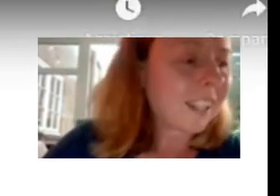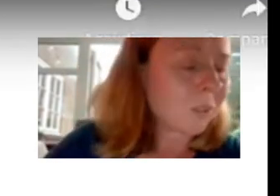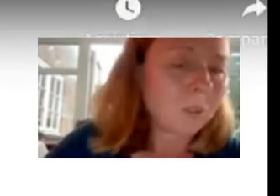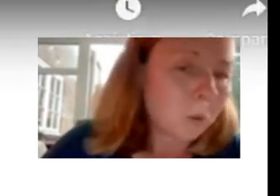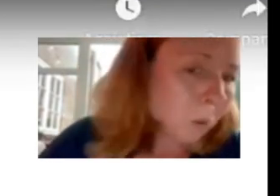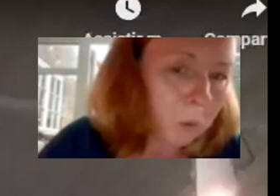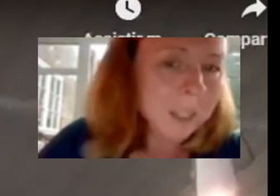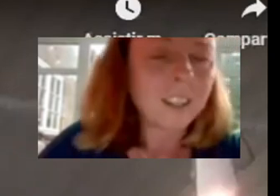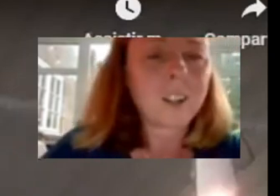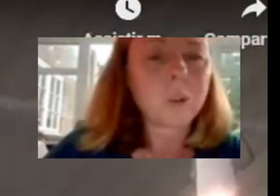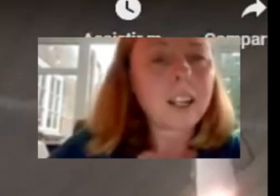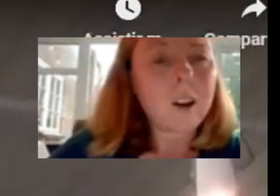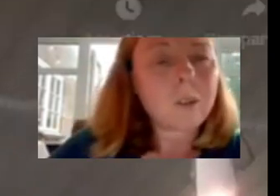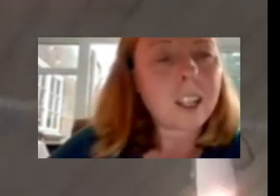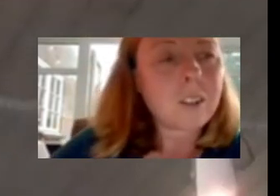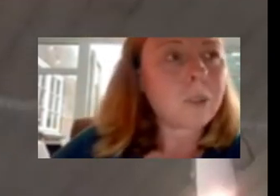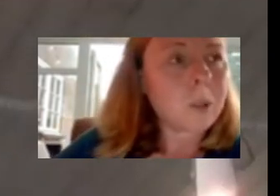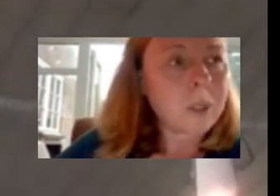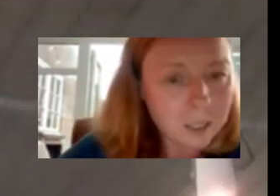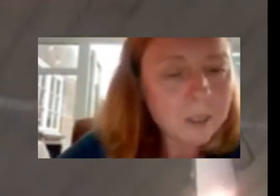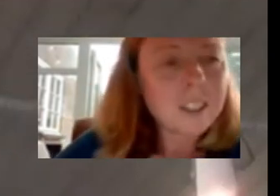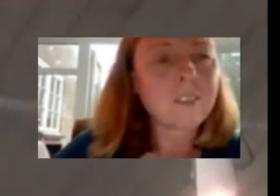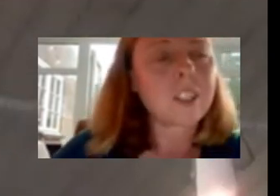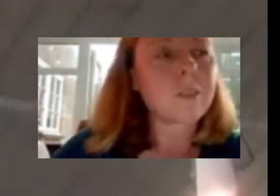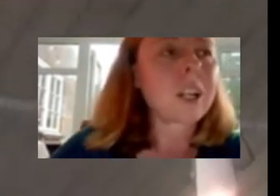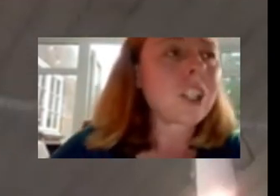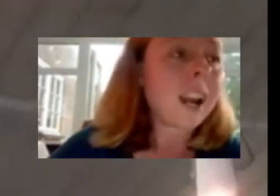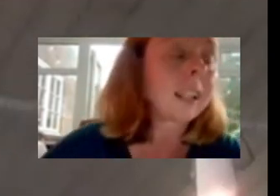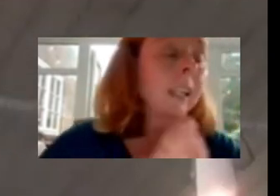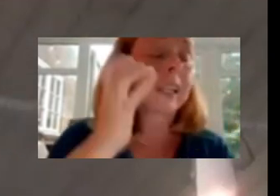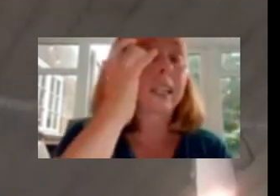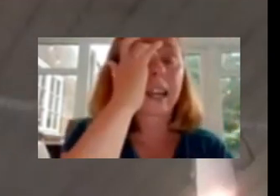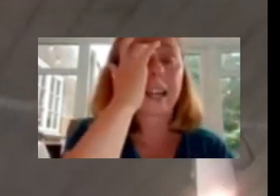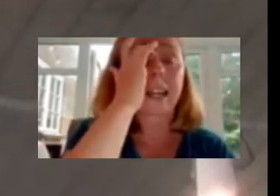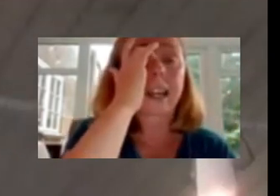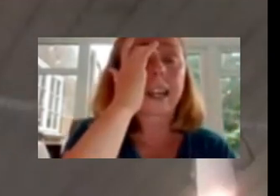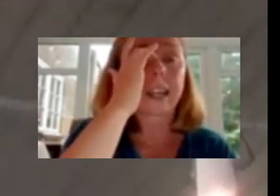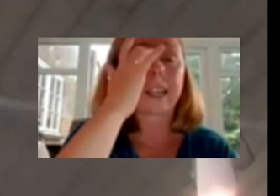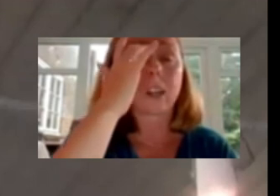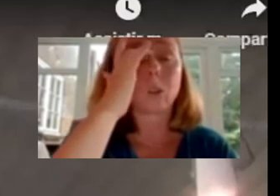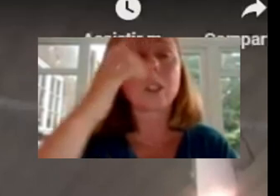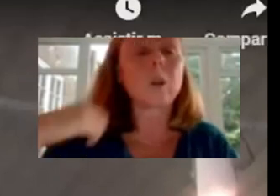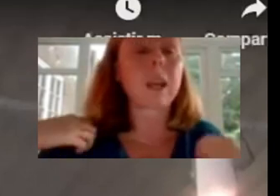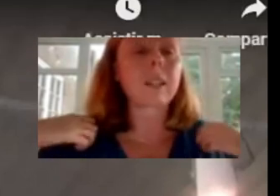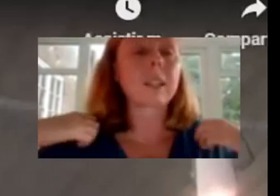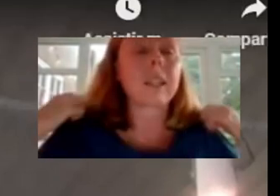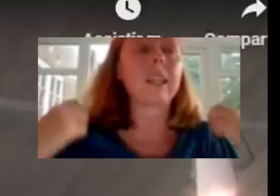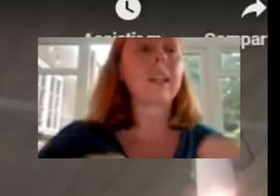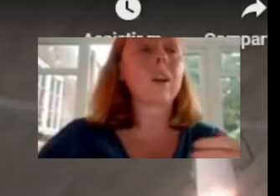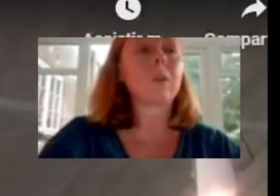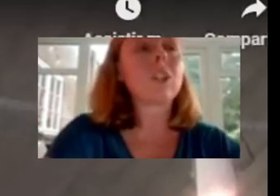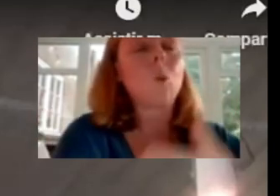tem no YouTube, no canal Center for World Cinemas, vocês vão achar. E a Lúcia comenta